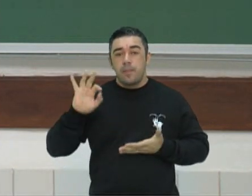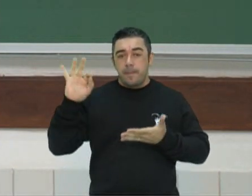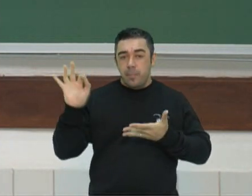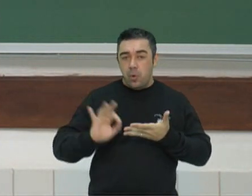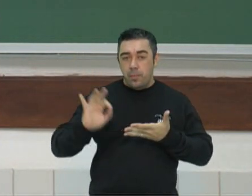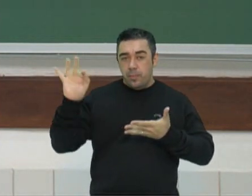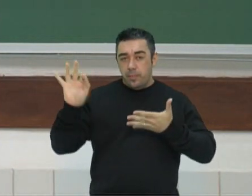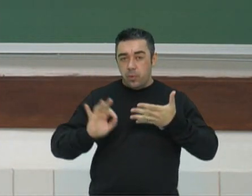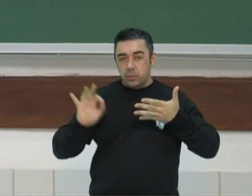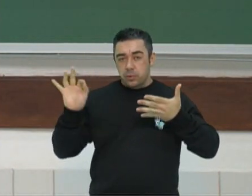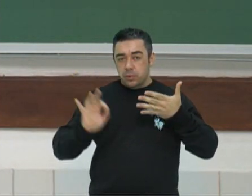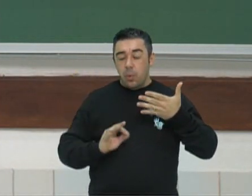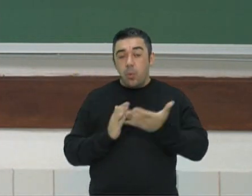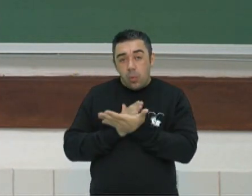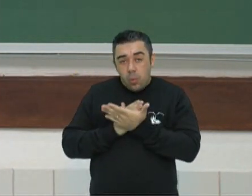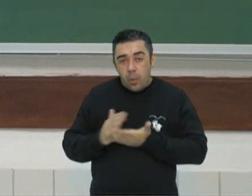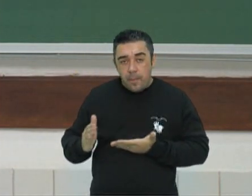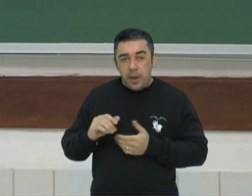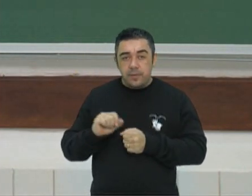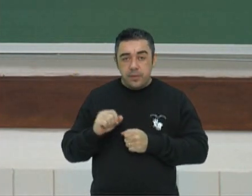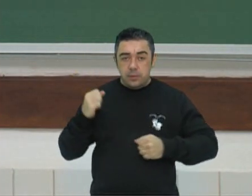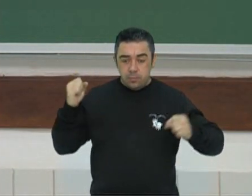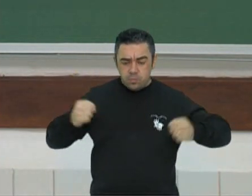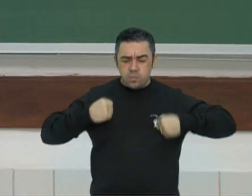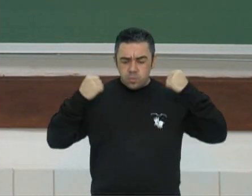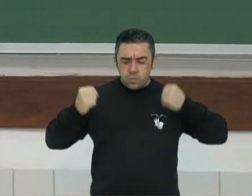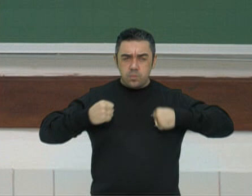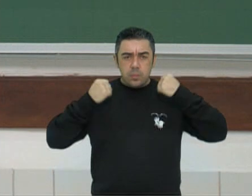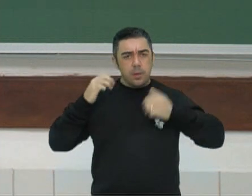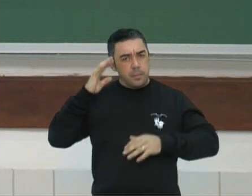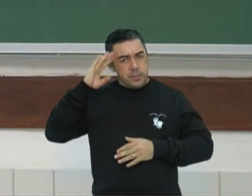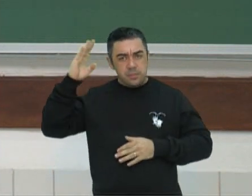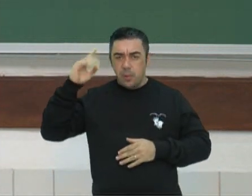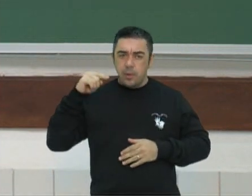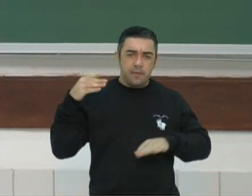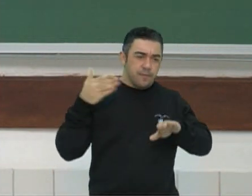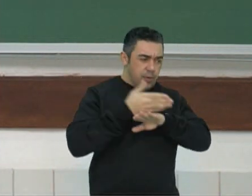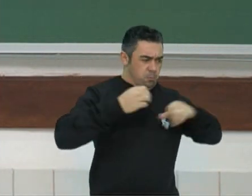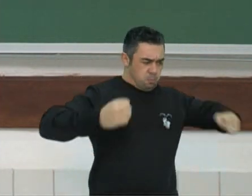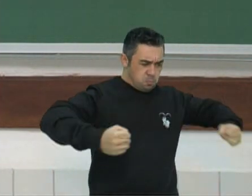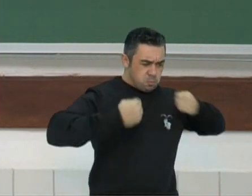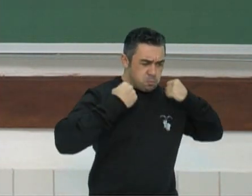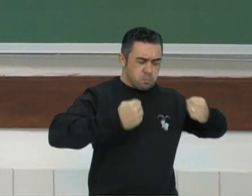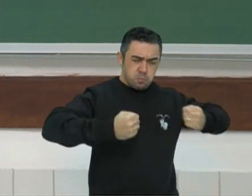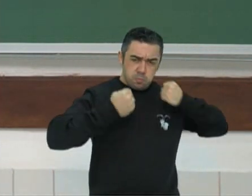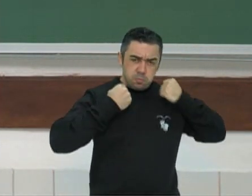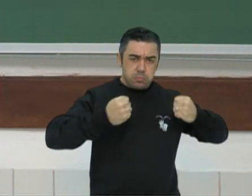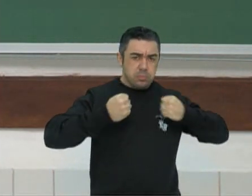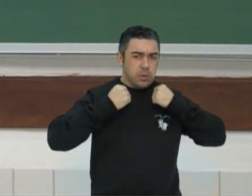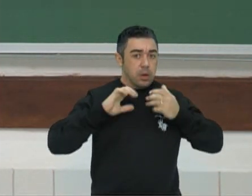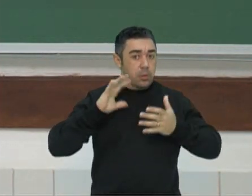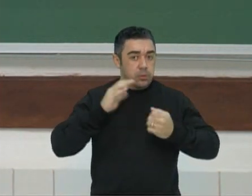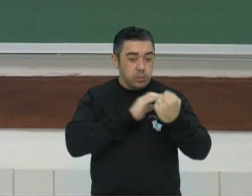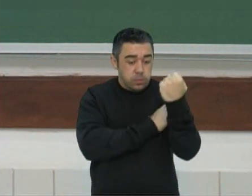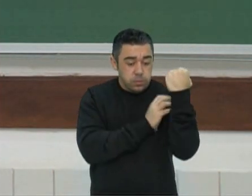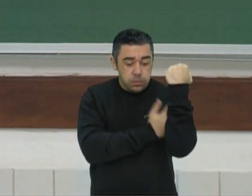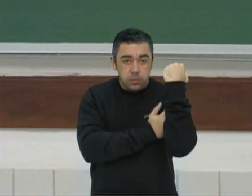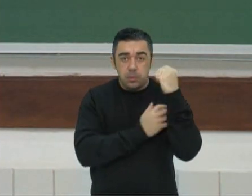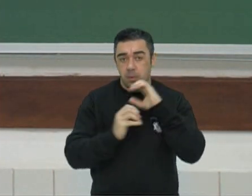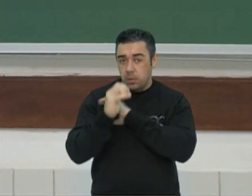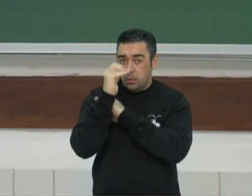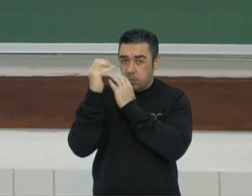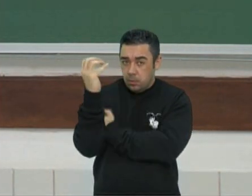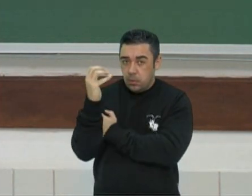pessoa começa a fazer uma atividade física mais intensa, principalmente uma academia, uma musculação, alguma coisa assim, que aumenta seu